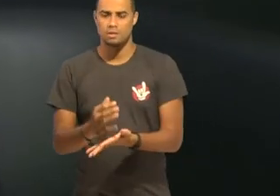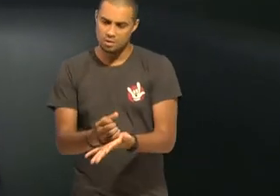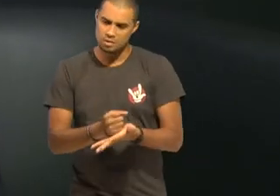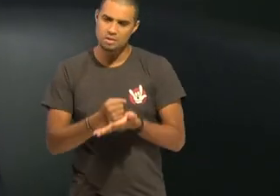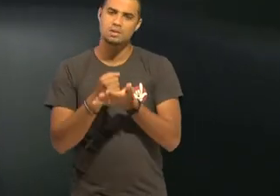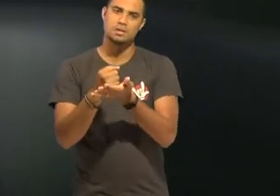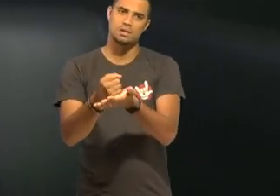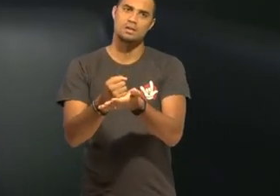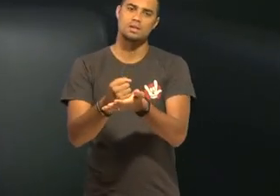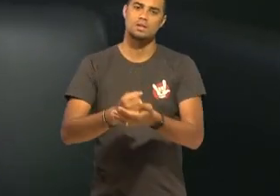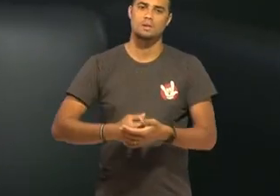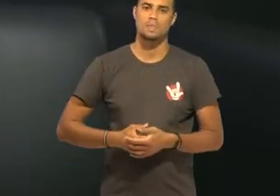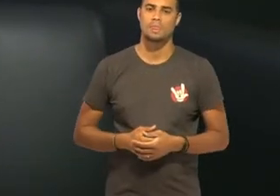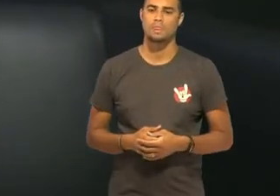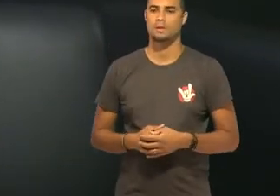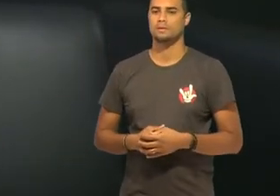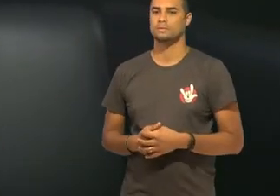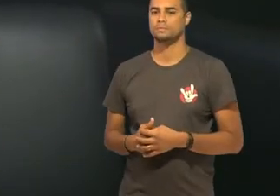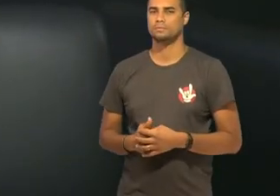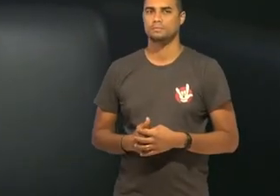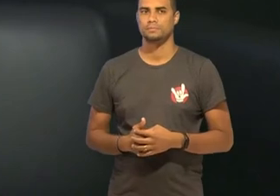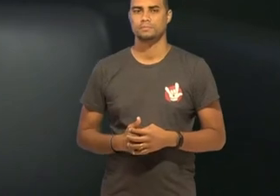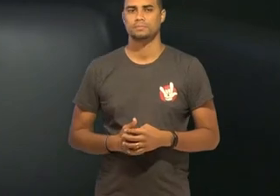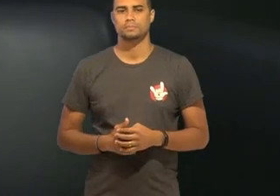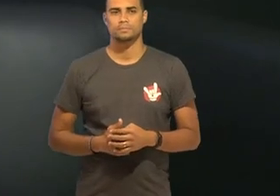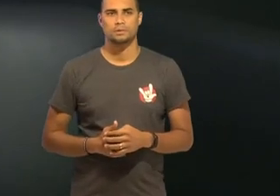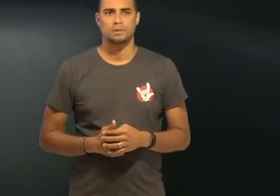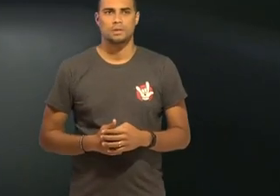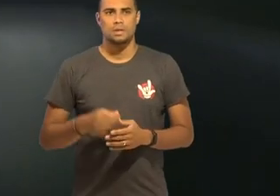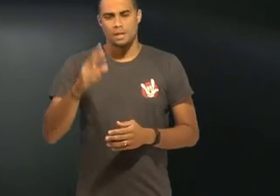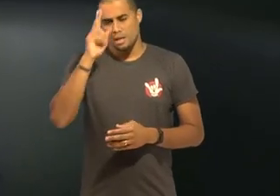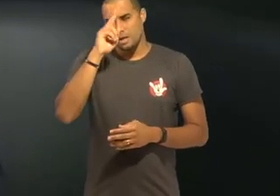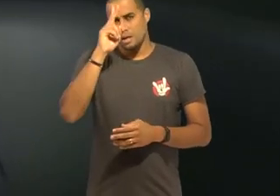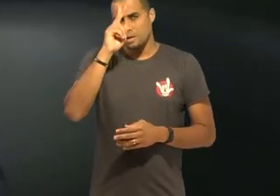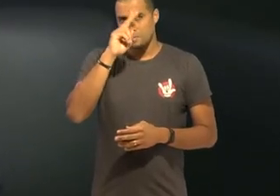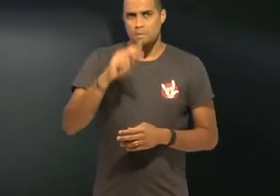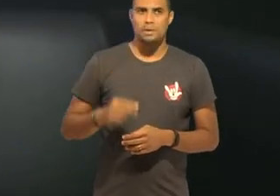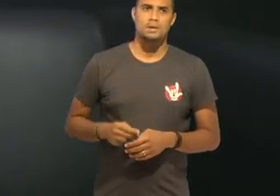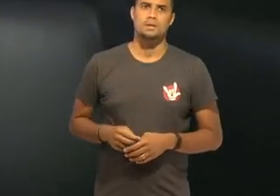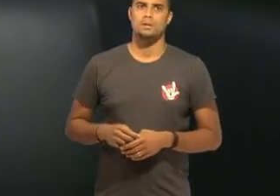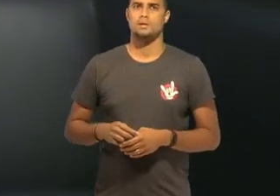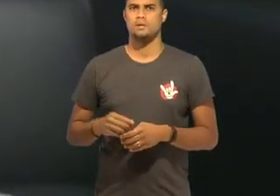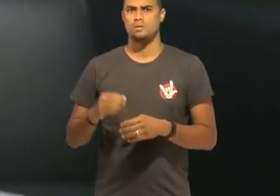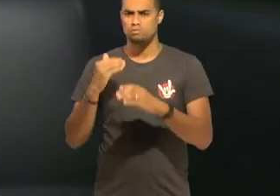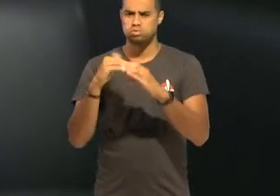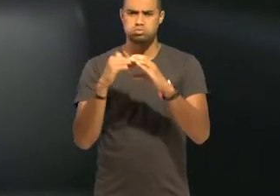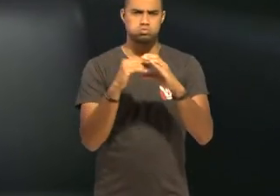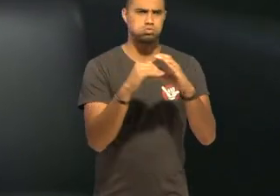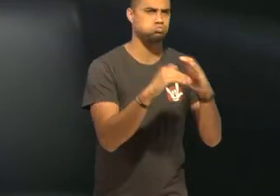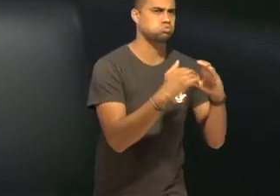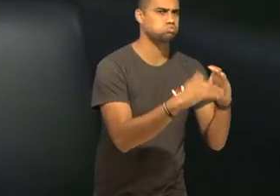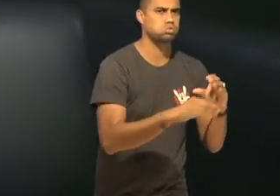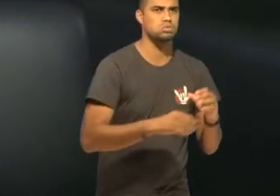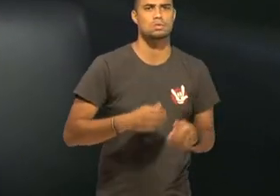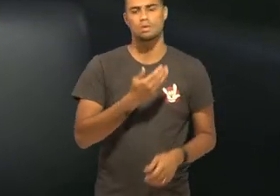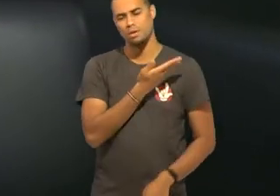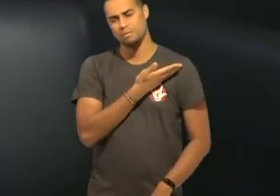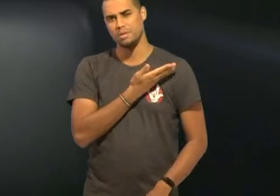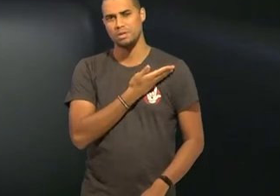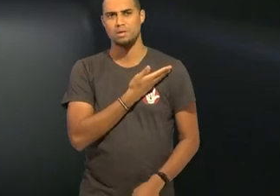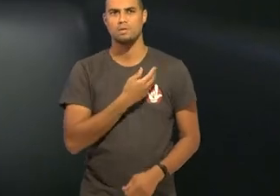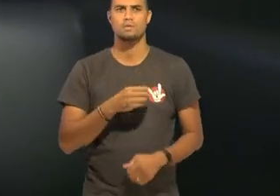Lembra do que eu disse para você? Marca a tua galera aí, envia para os seus amigos um recado no WhatsApp de